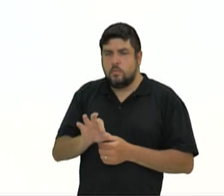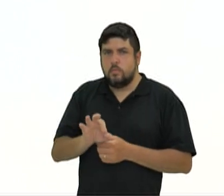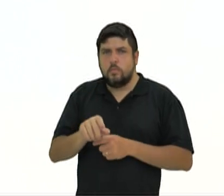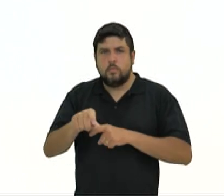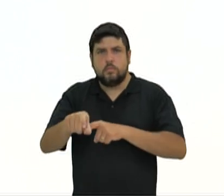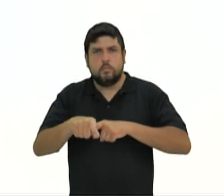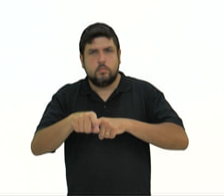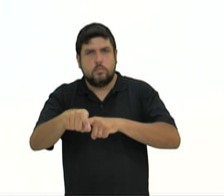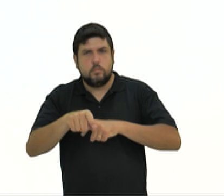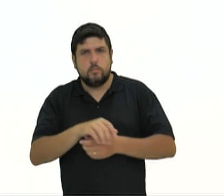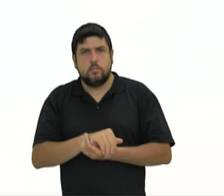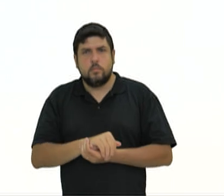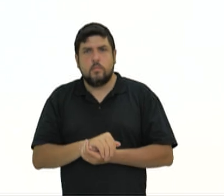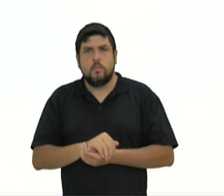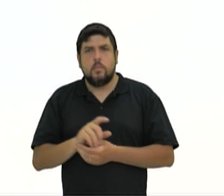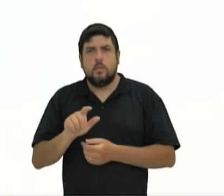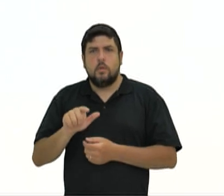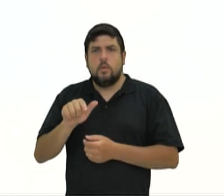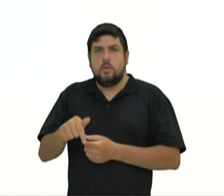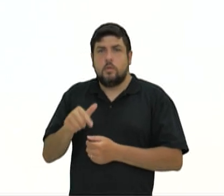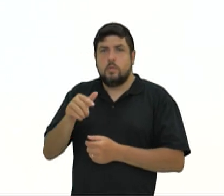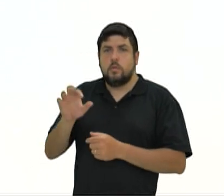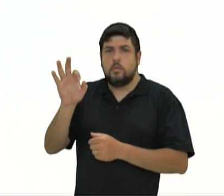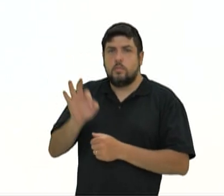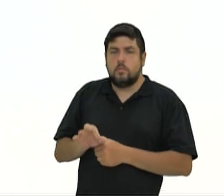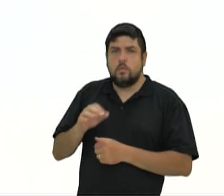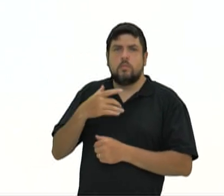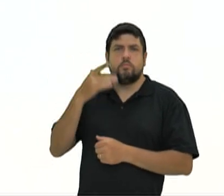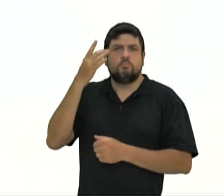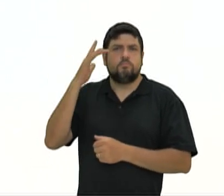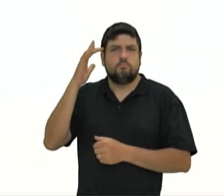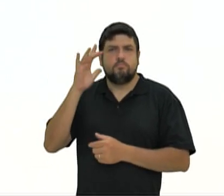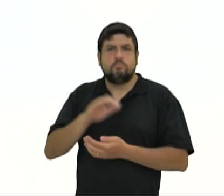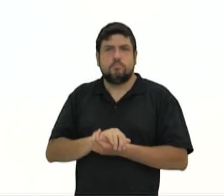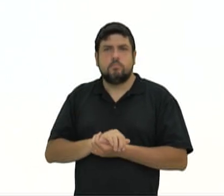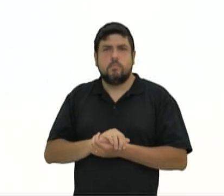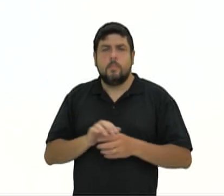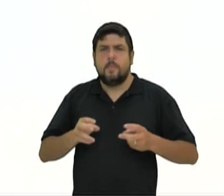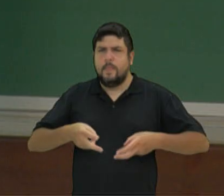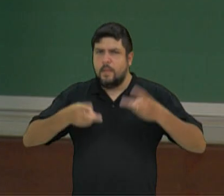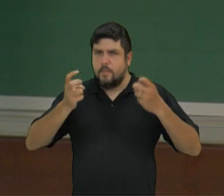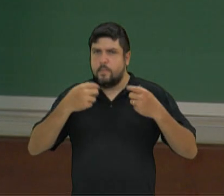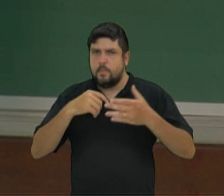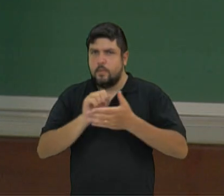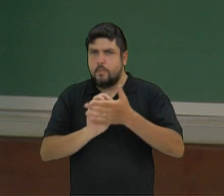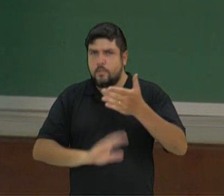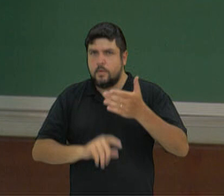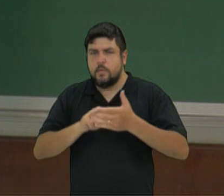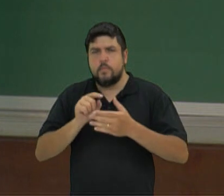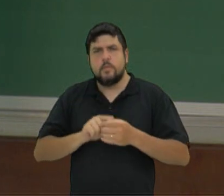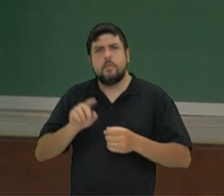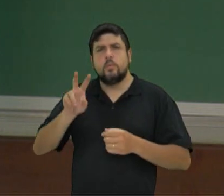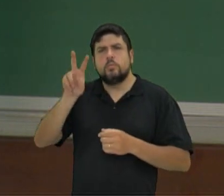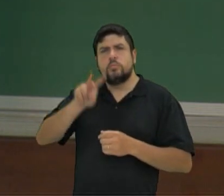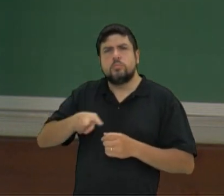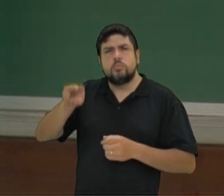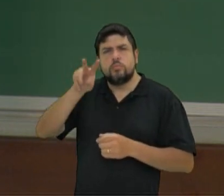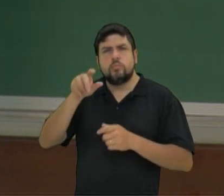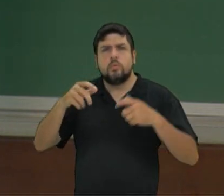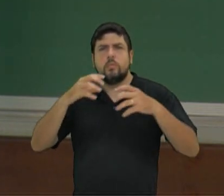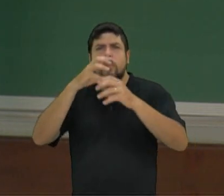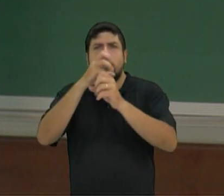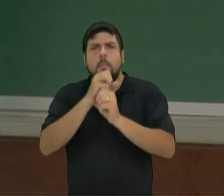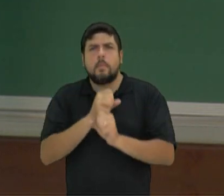e 17% não definiu, né? Então, você veja que nesse exercício eu não precisei fazer cálculo,